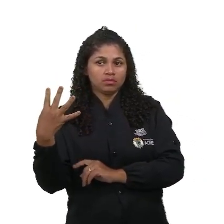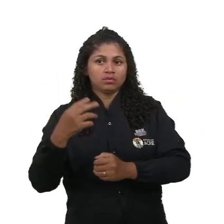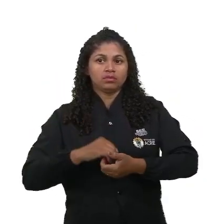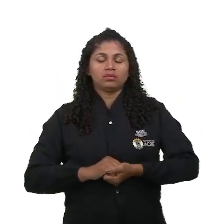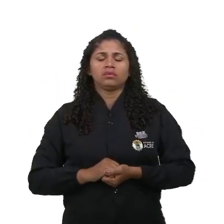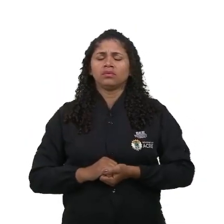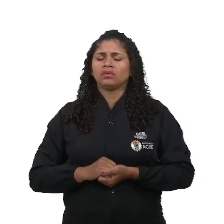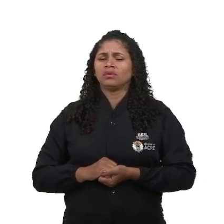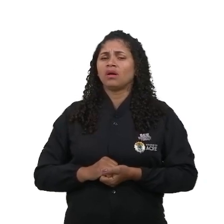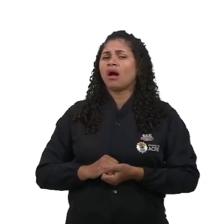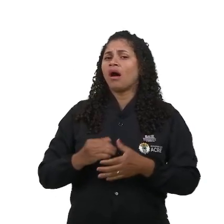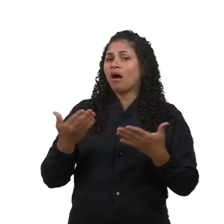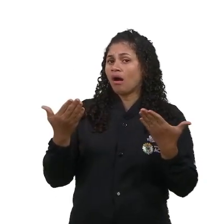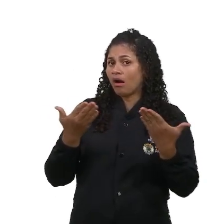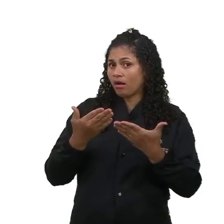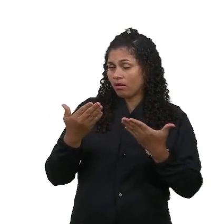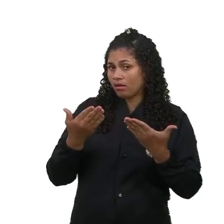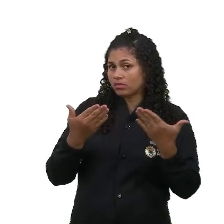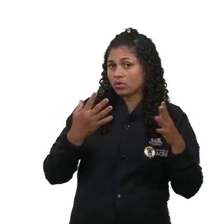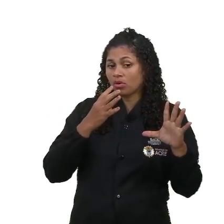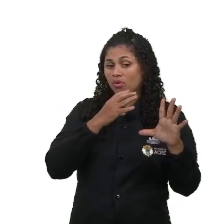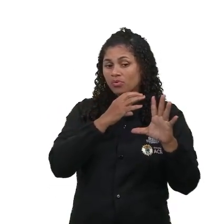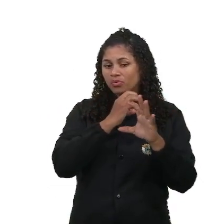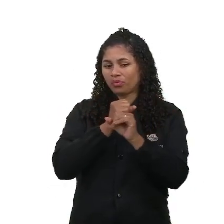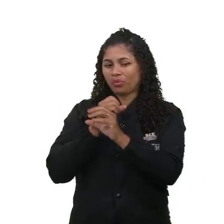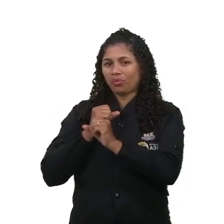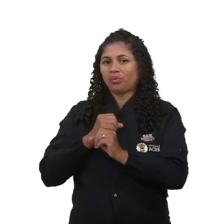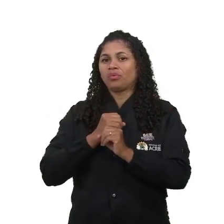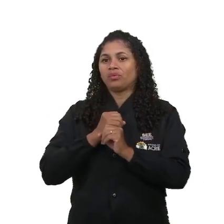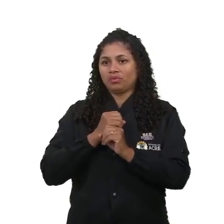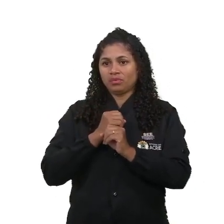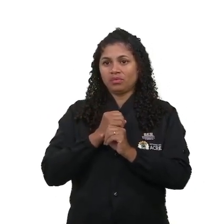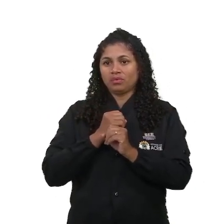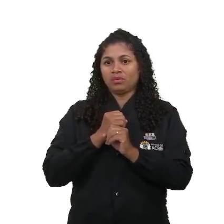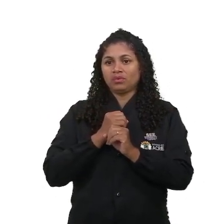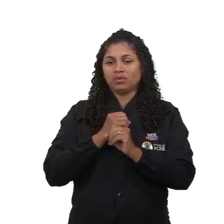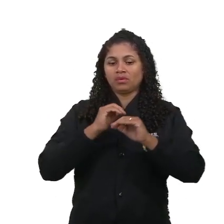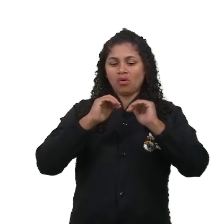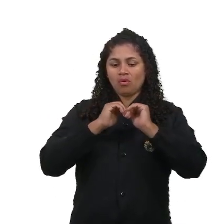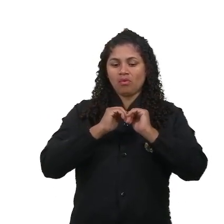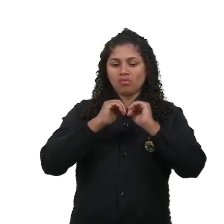Agora eu quero fazer a soma desses vetores. Faço separadamente.